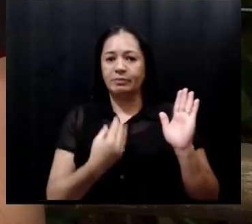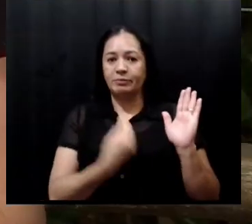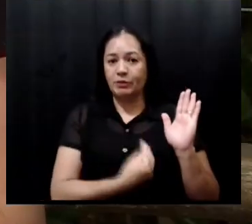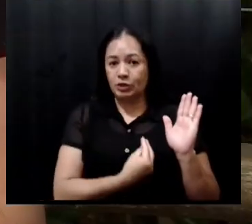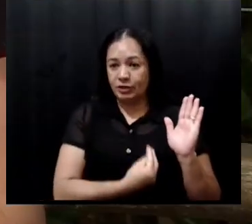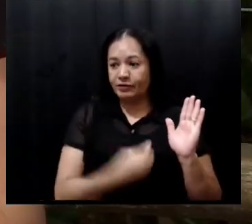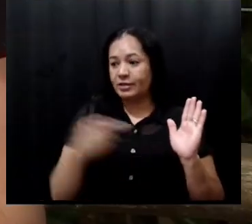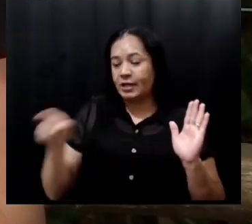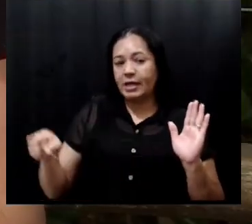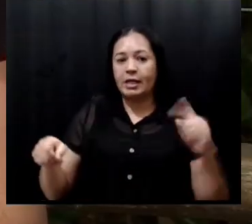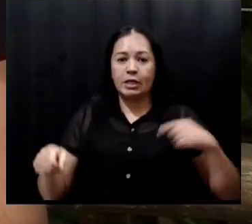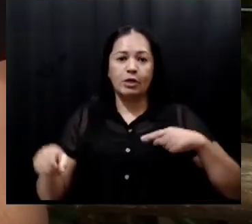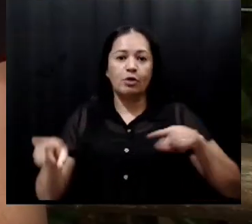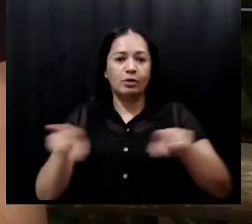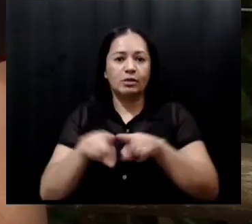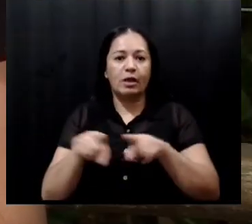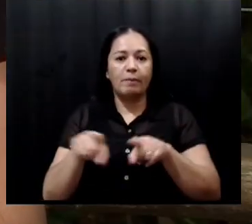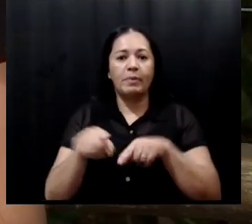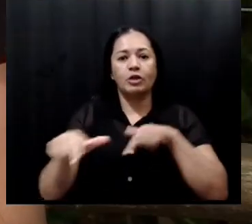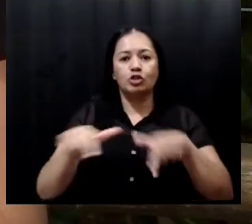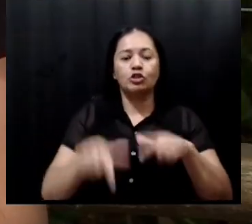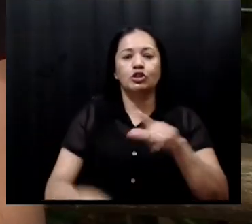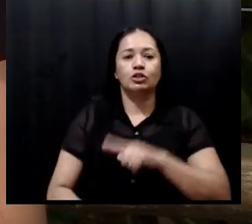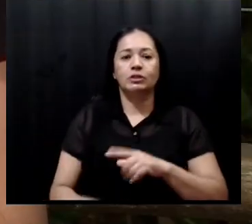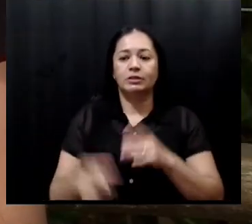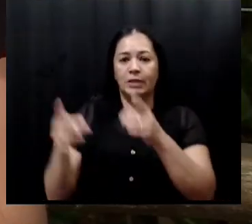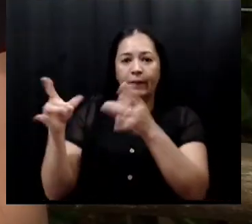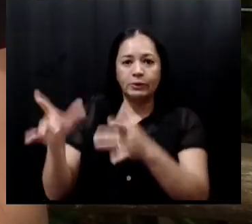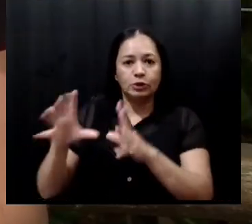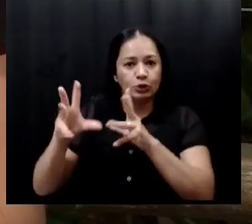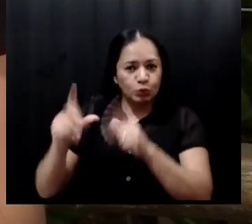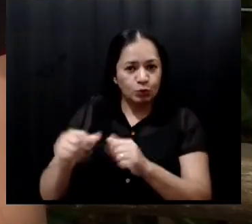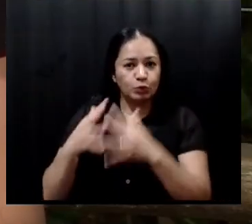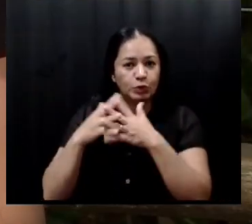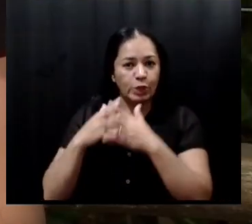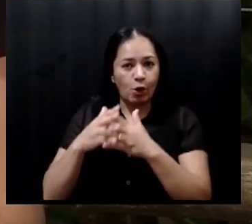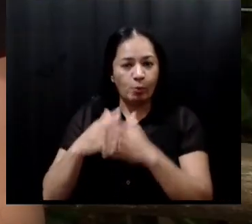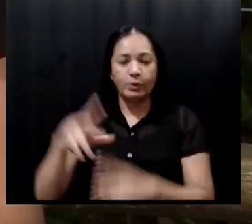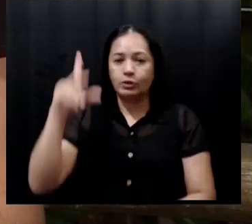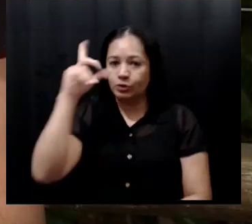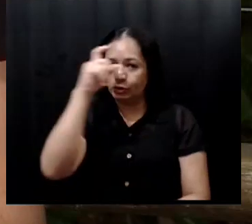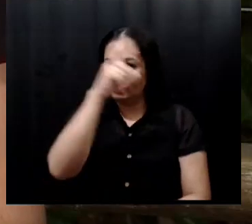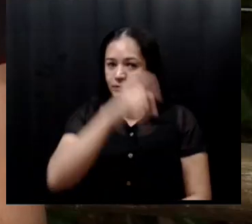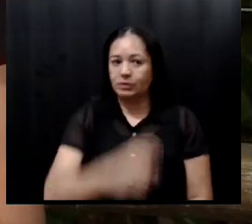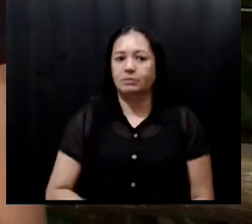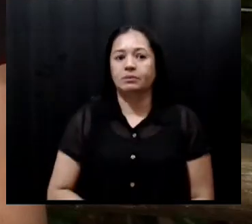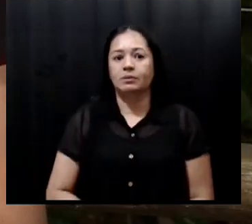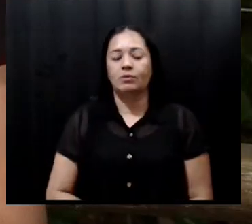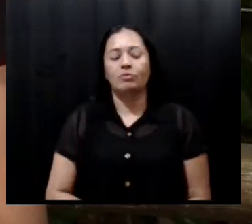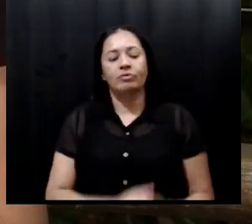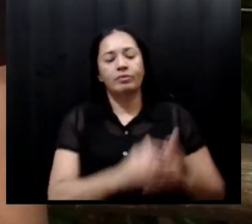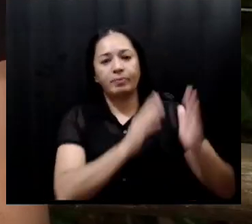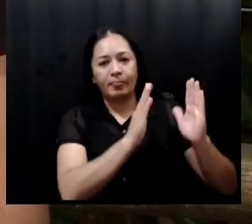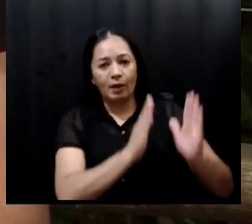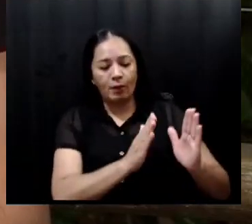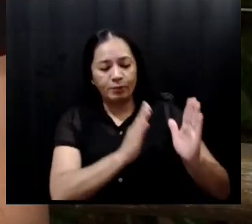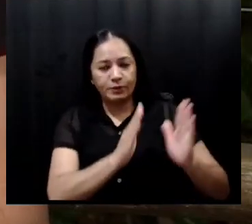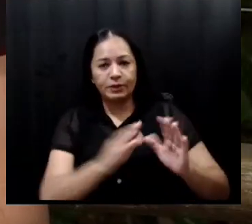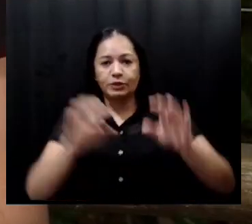mão de tudo isso era um processo bem complexo, né? Até para começar algo novo. Então, foi um processo de estruturação mesmo que a gente